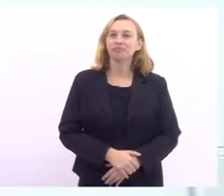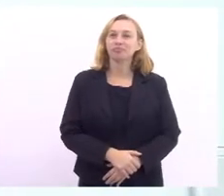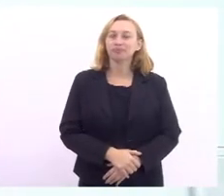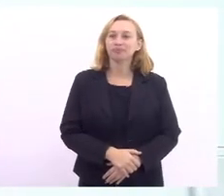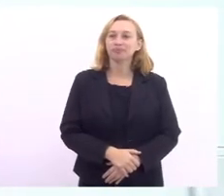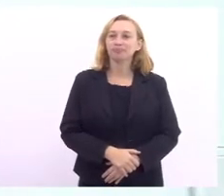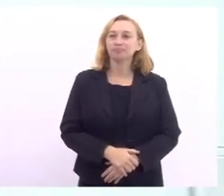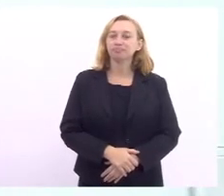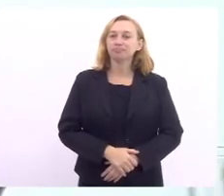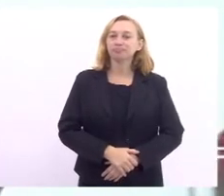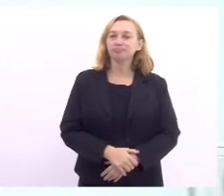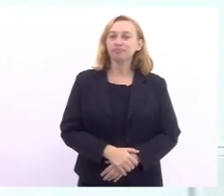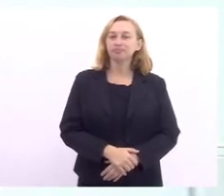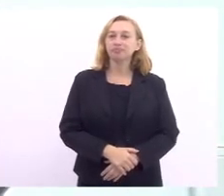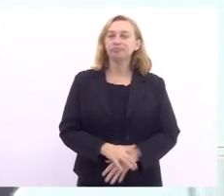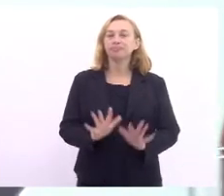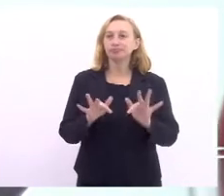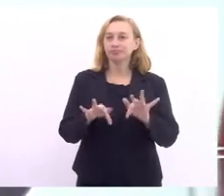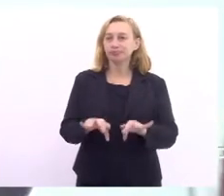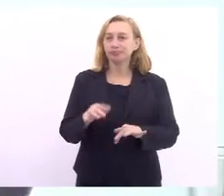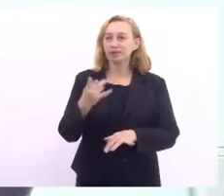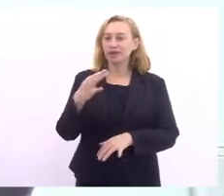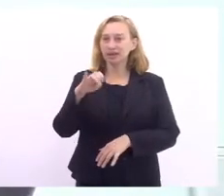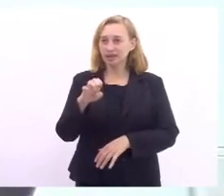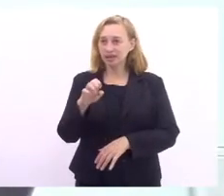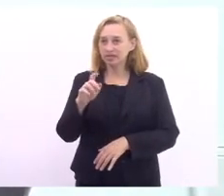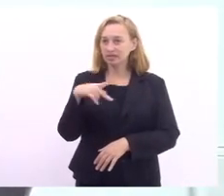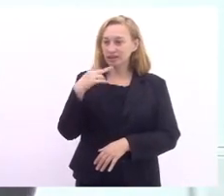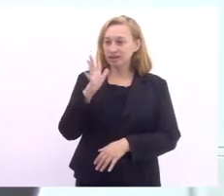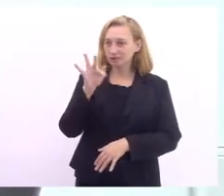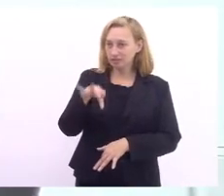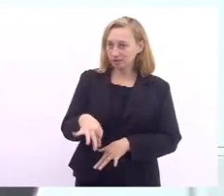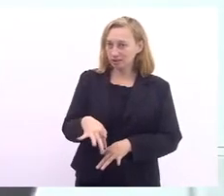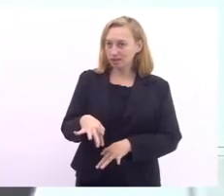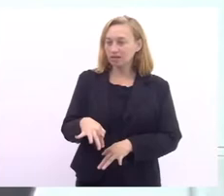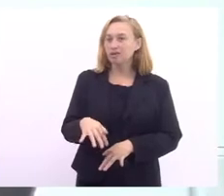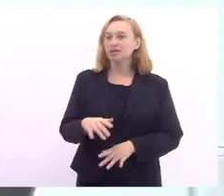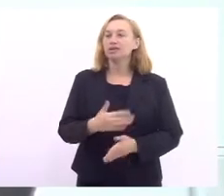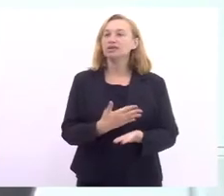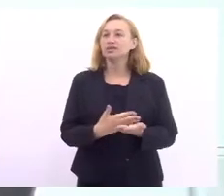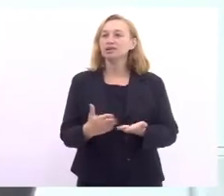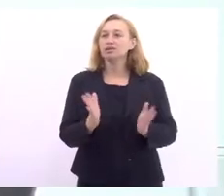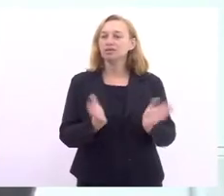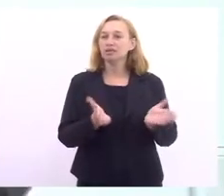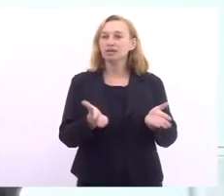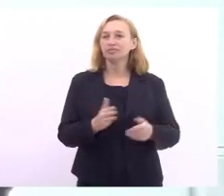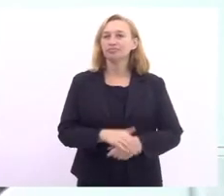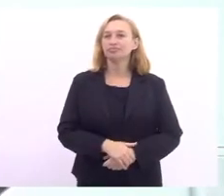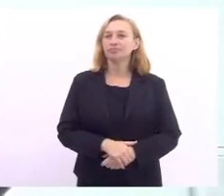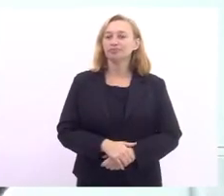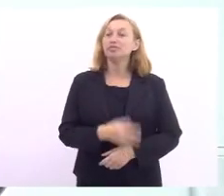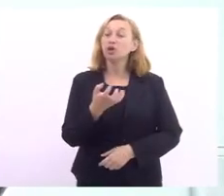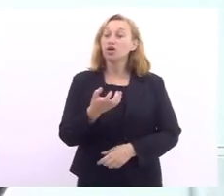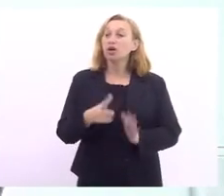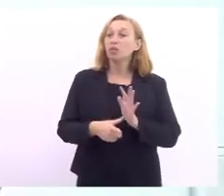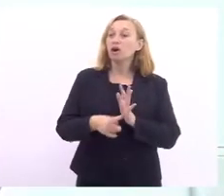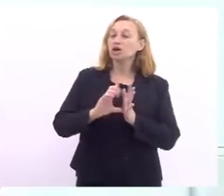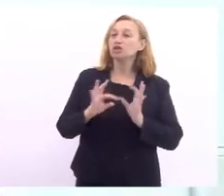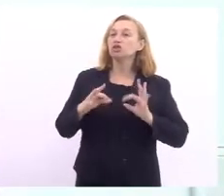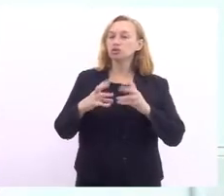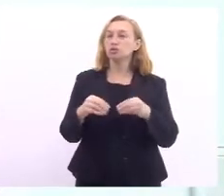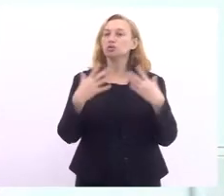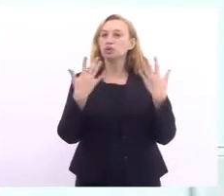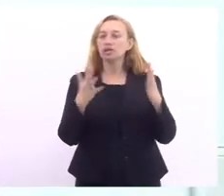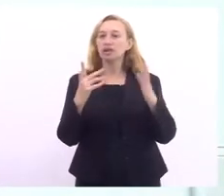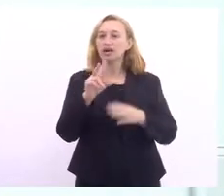Eu vim falar a portanto ao final é das manifestações que começaram agora eu quero antes porém